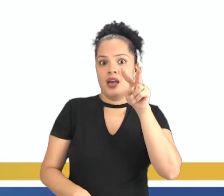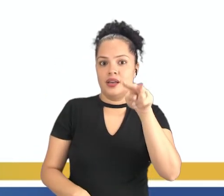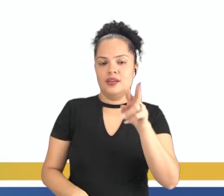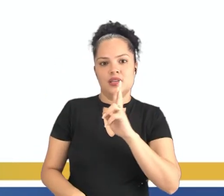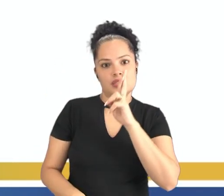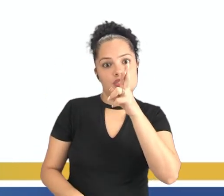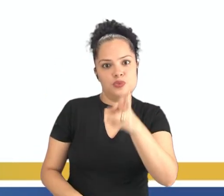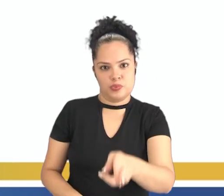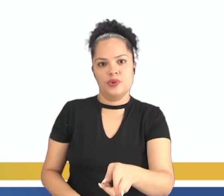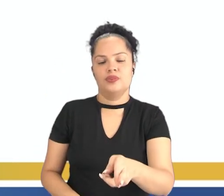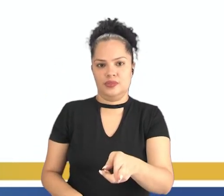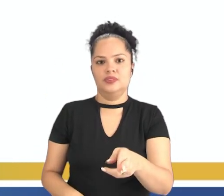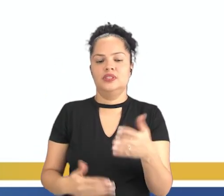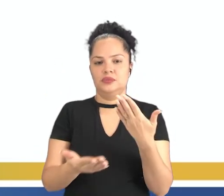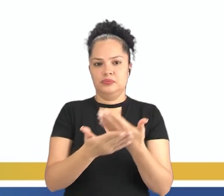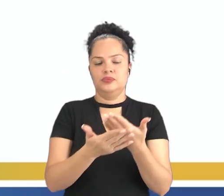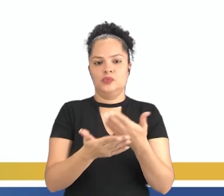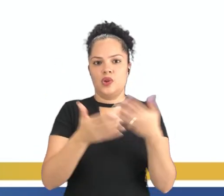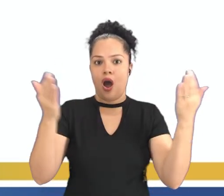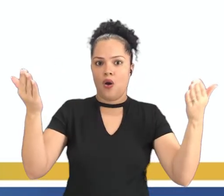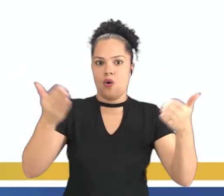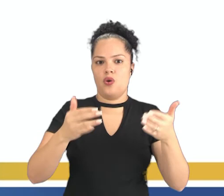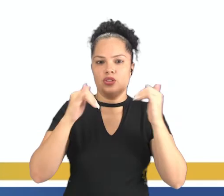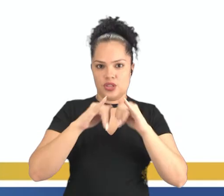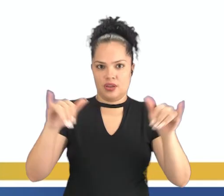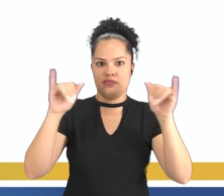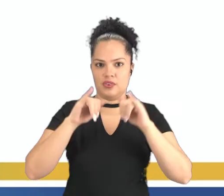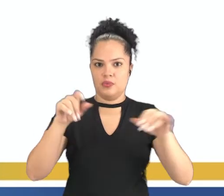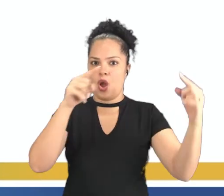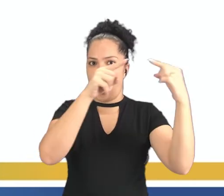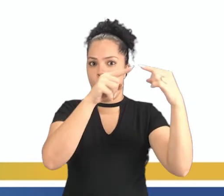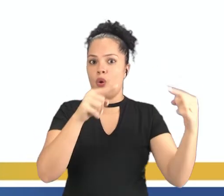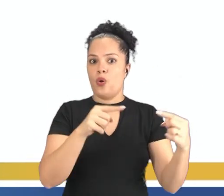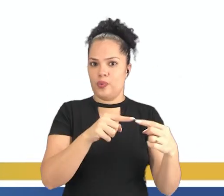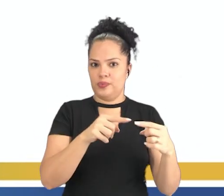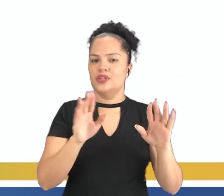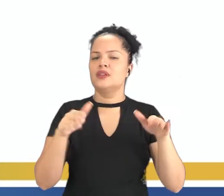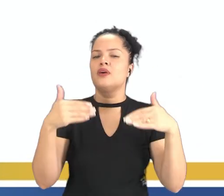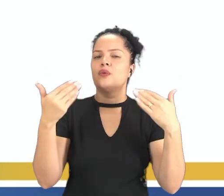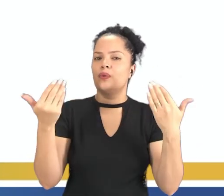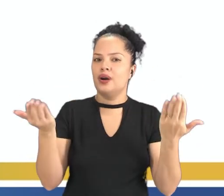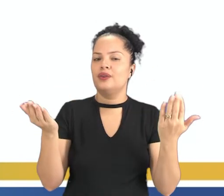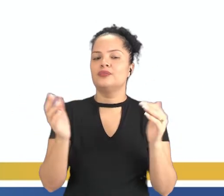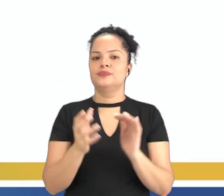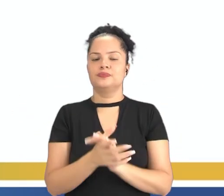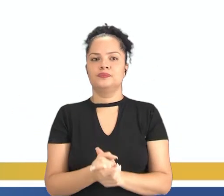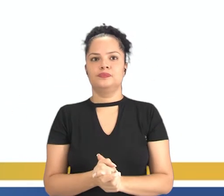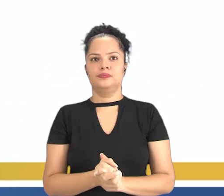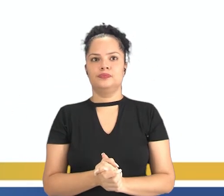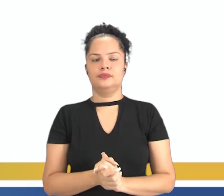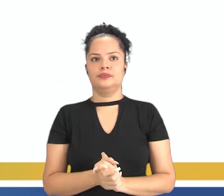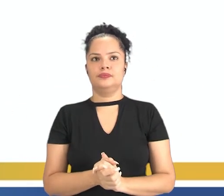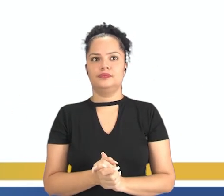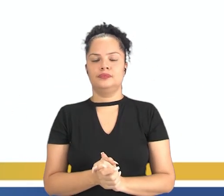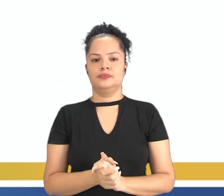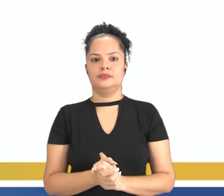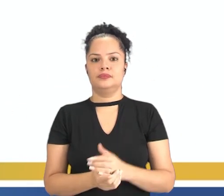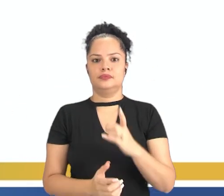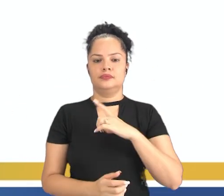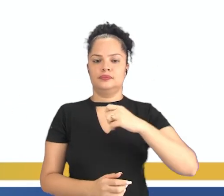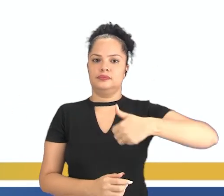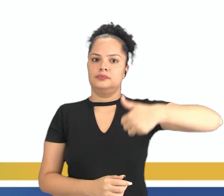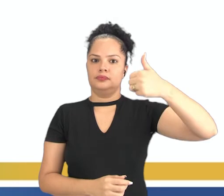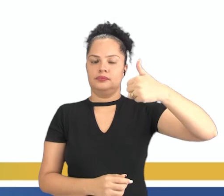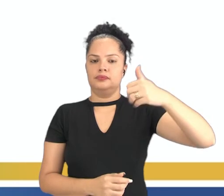estratégias estudadas hoje, né, a informação se refere. Qual delas, né, cada questão vai dizer. Então, temos aí a